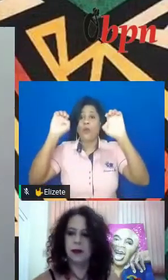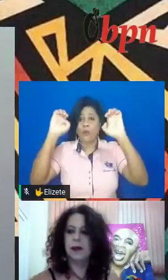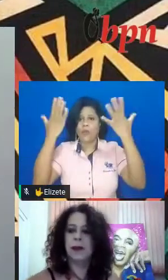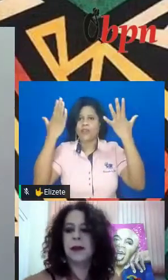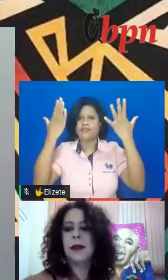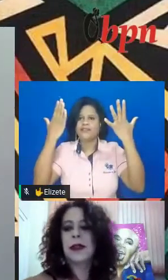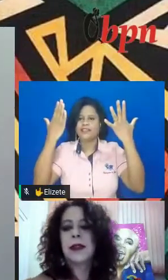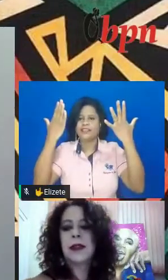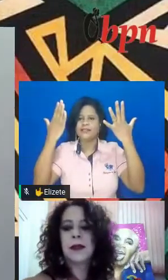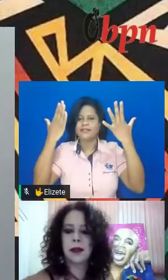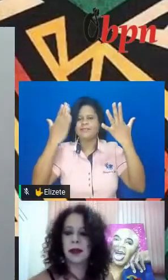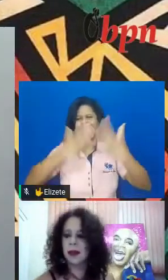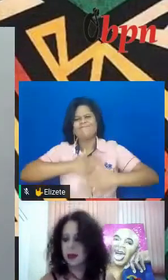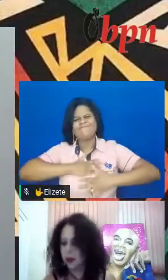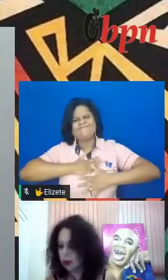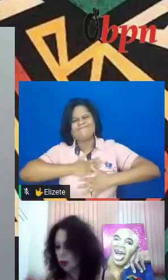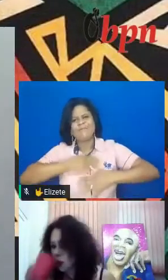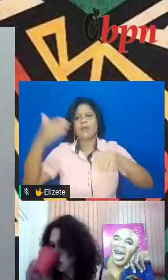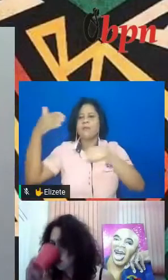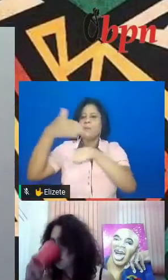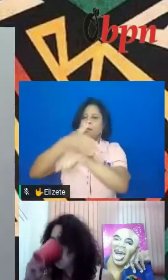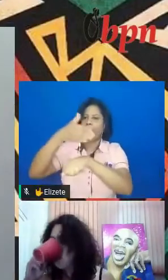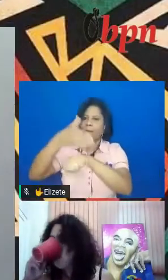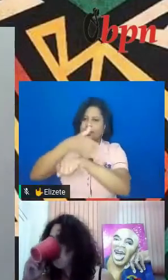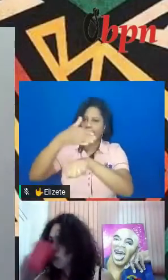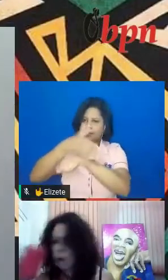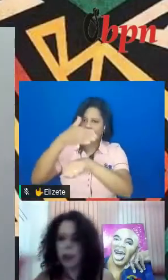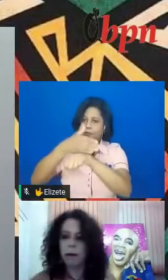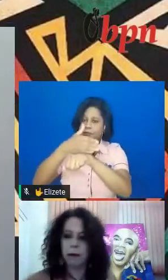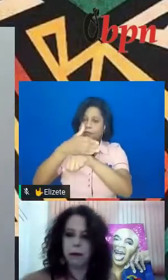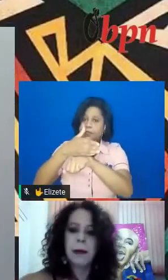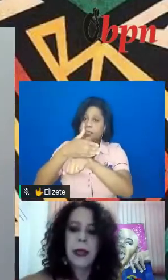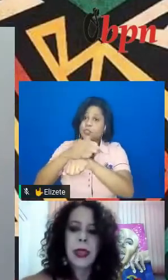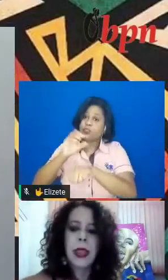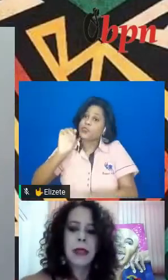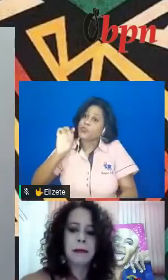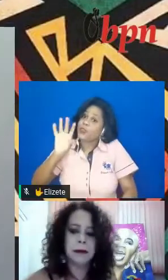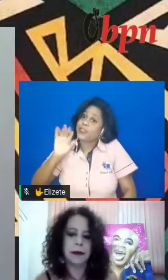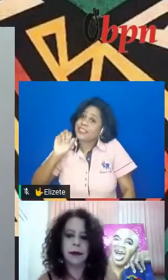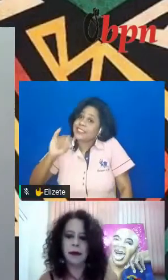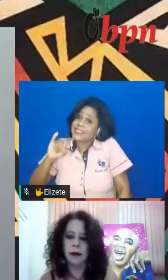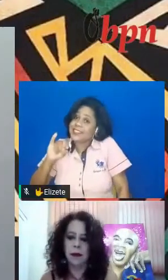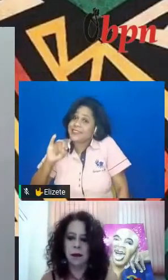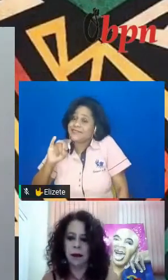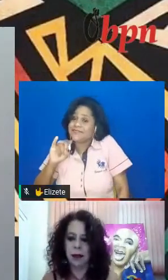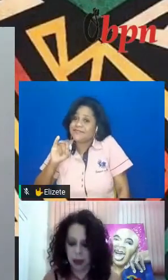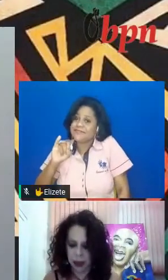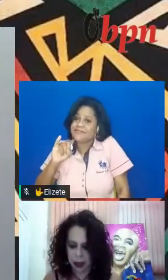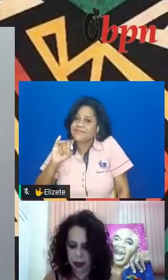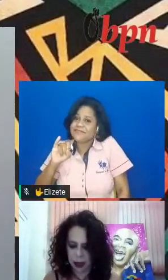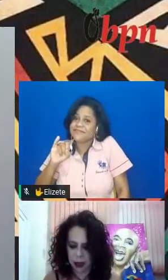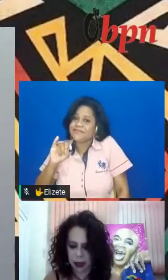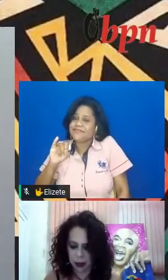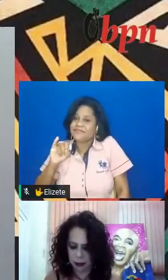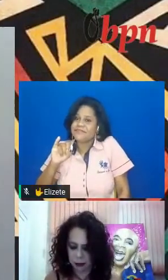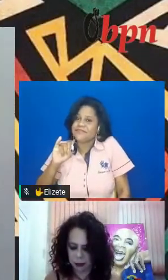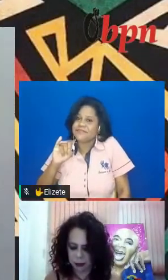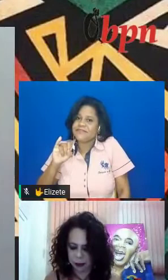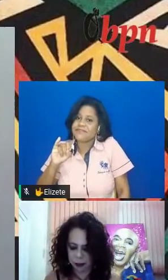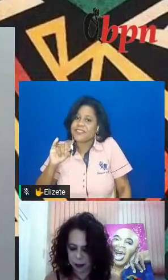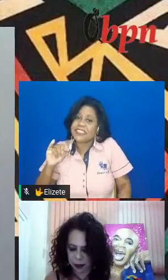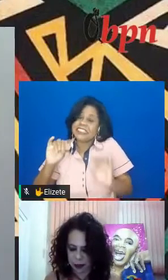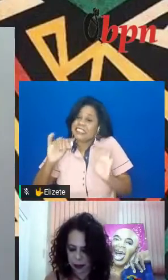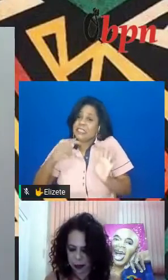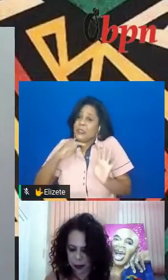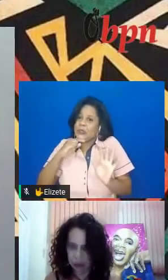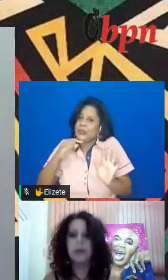faço questão de participar, só não participo mesmo se for algo acima mesmo